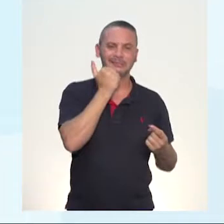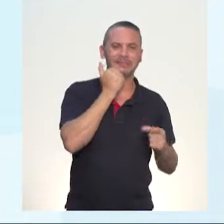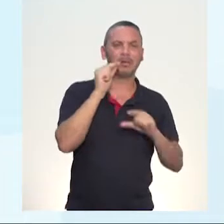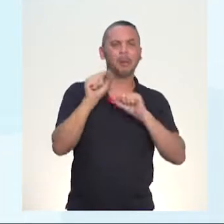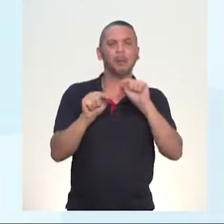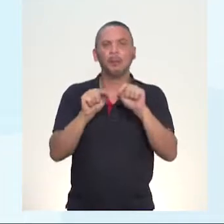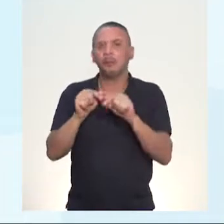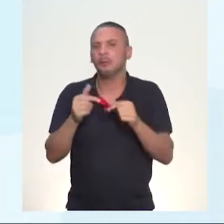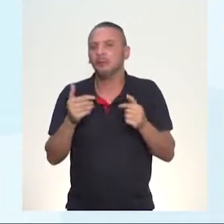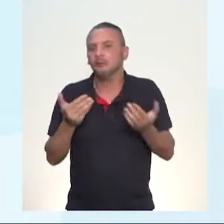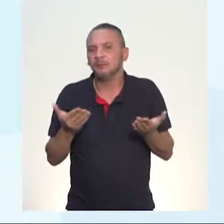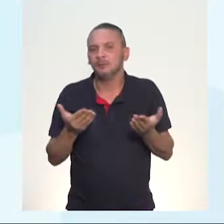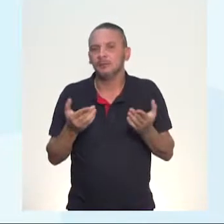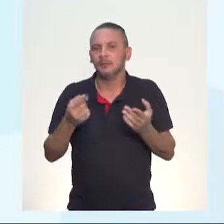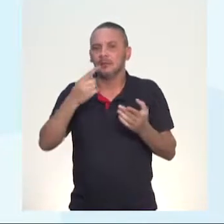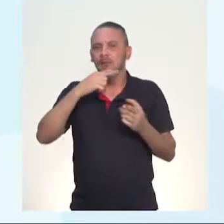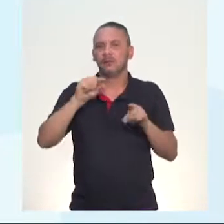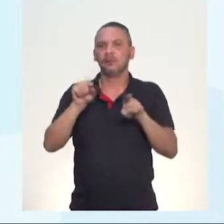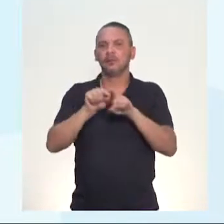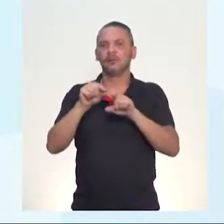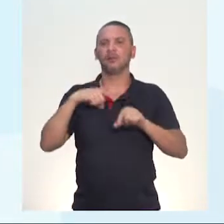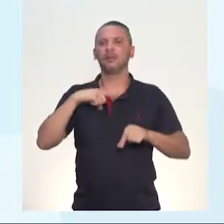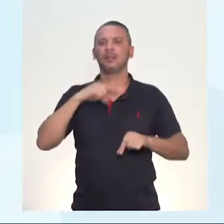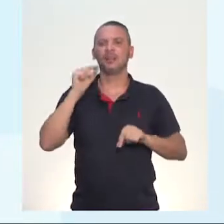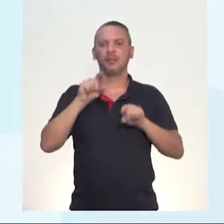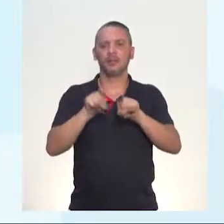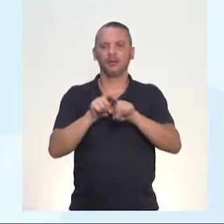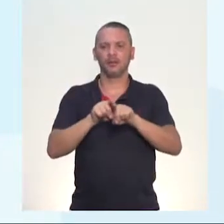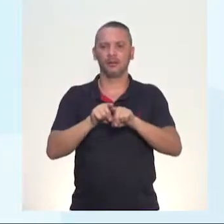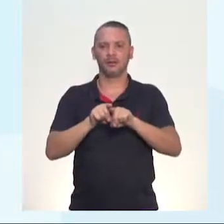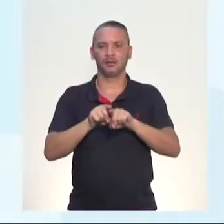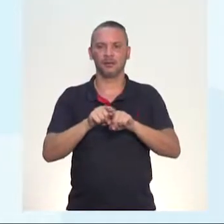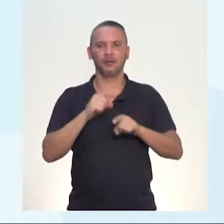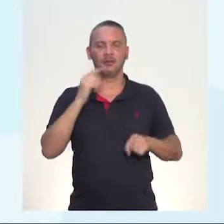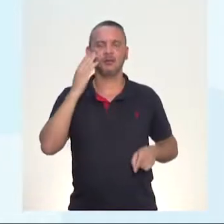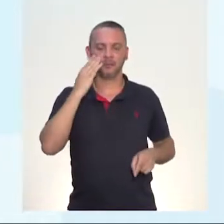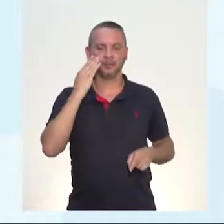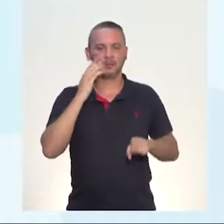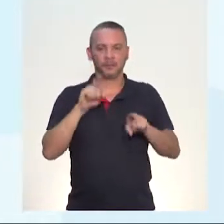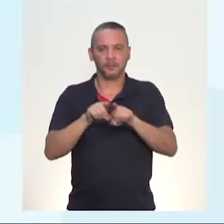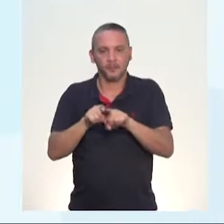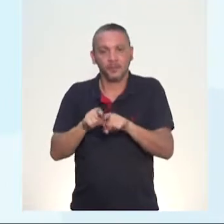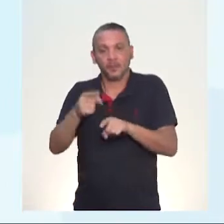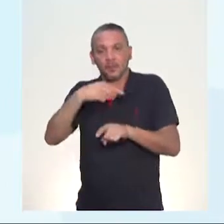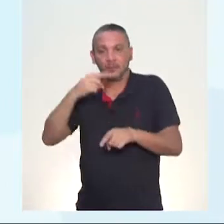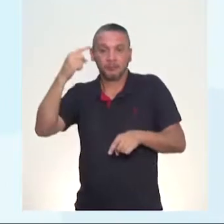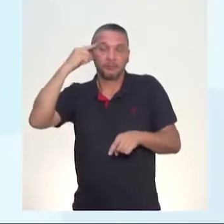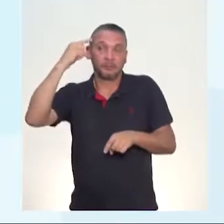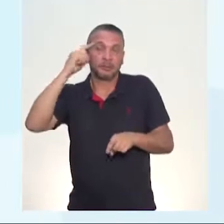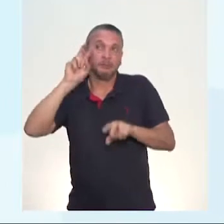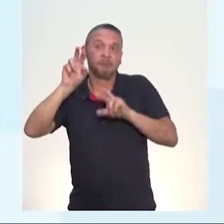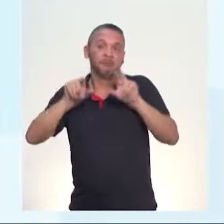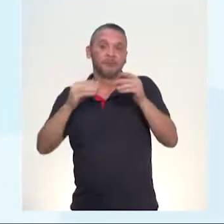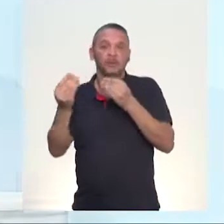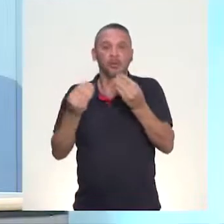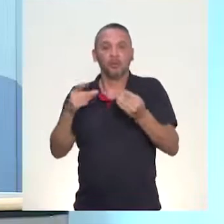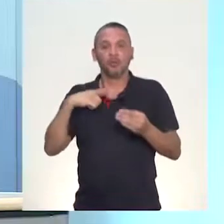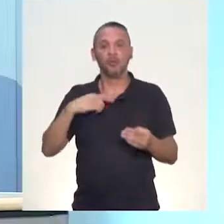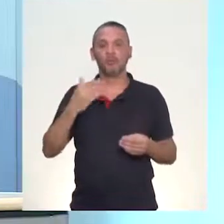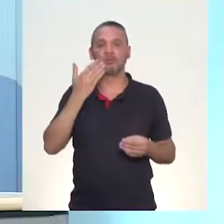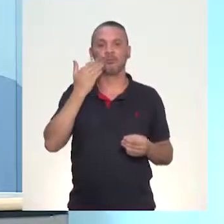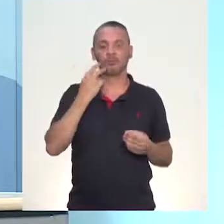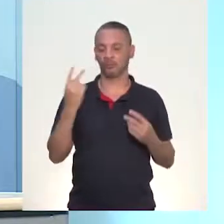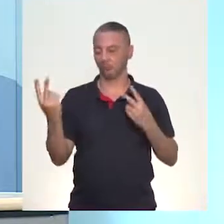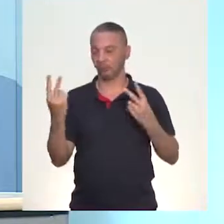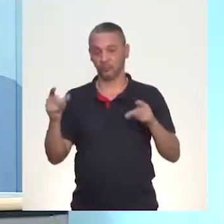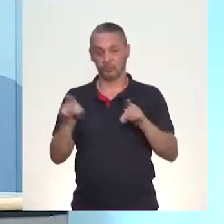Ela disse, olha, se nós pararmos para pensar rapidamente e caracterizar essas duas formas de conhecimento, nós